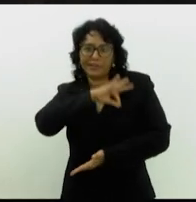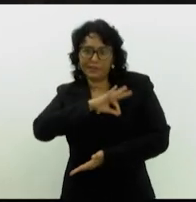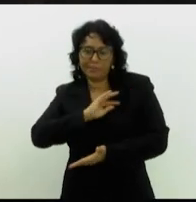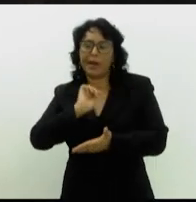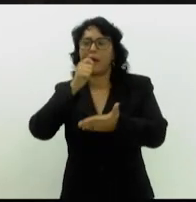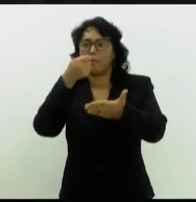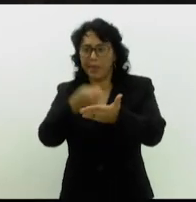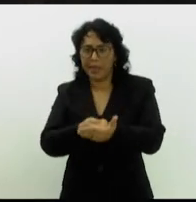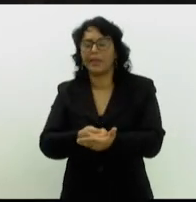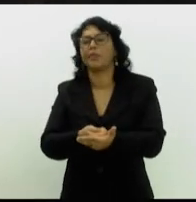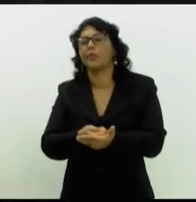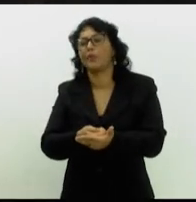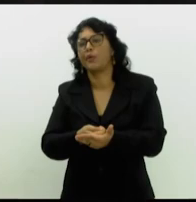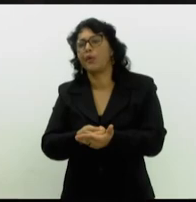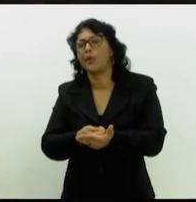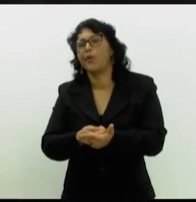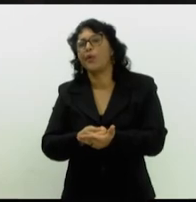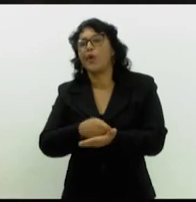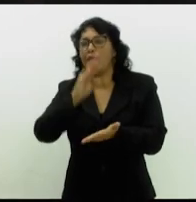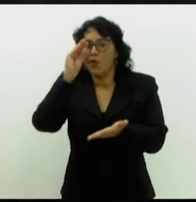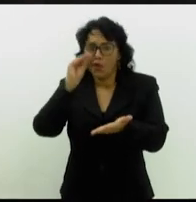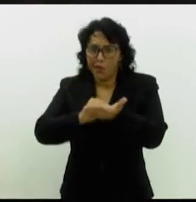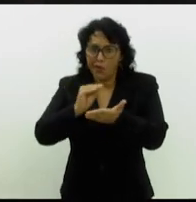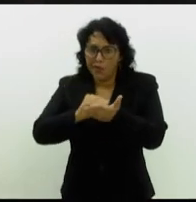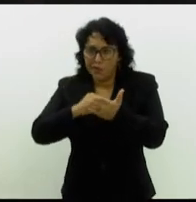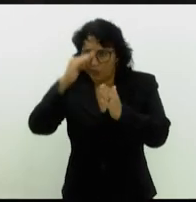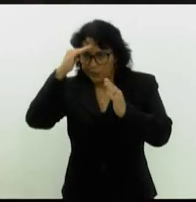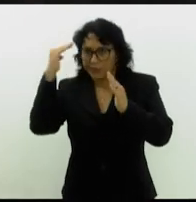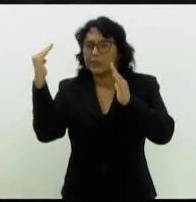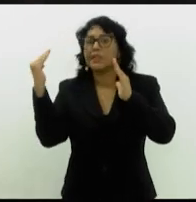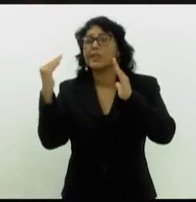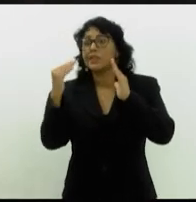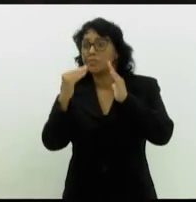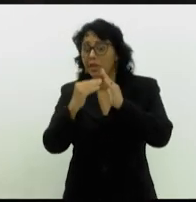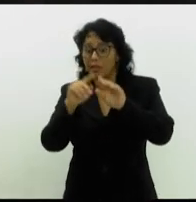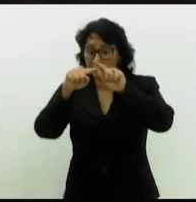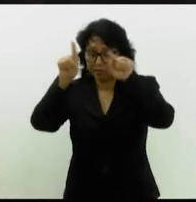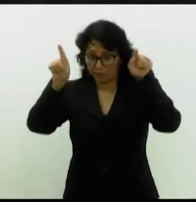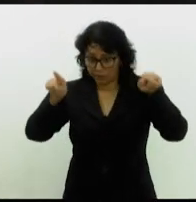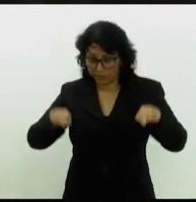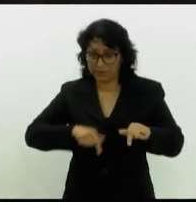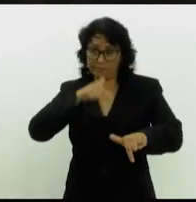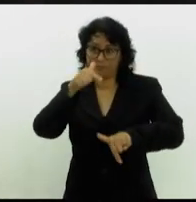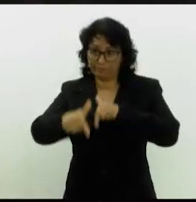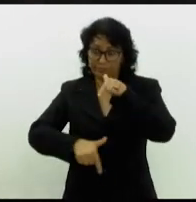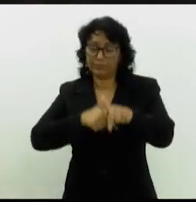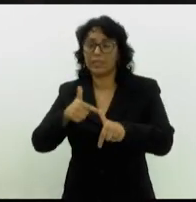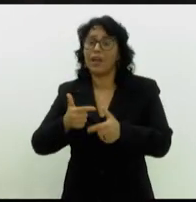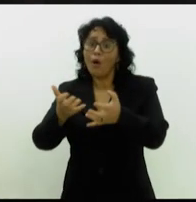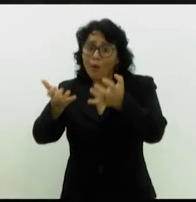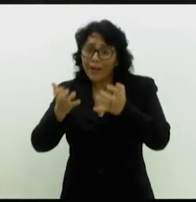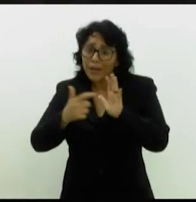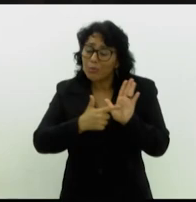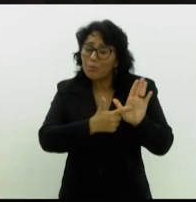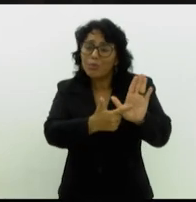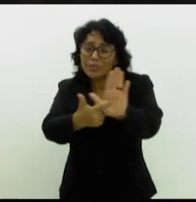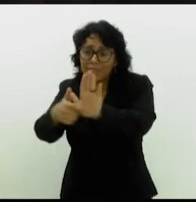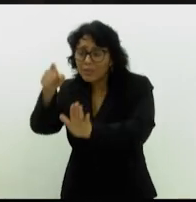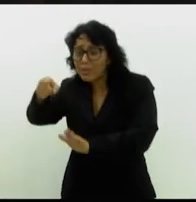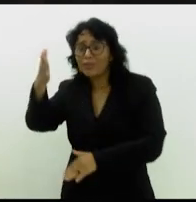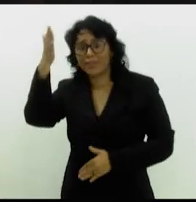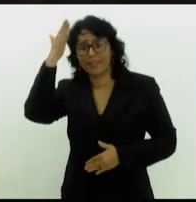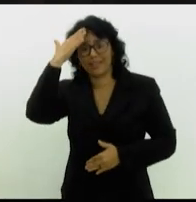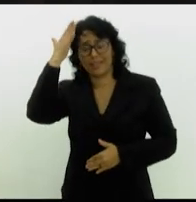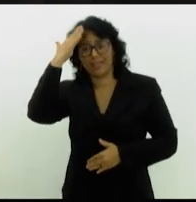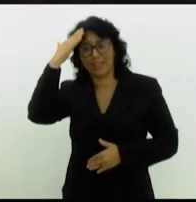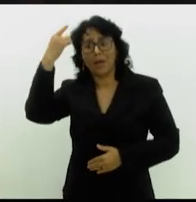respeito a aumento de salário desses profissionais então quero dizer isso para colocar esta